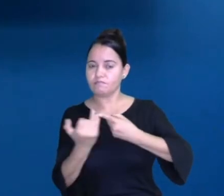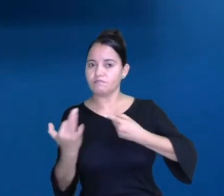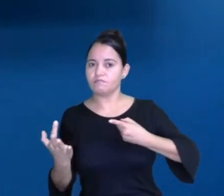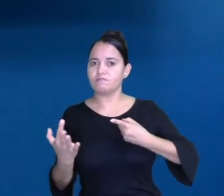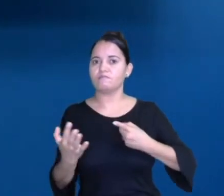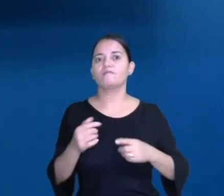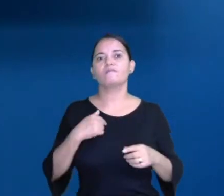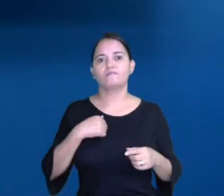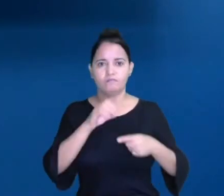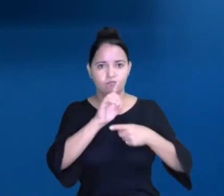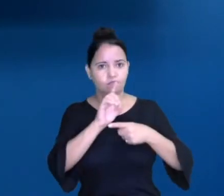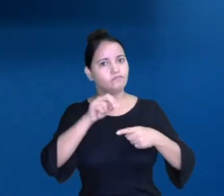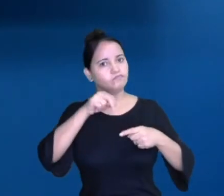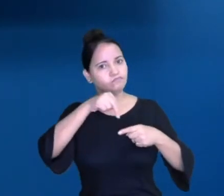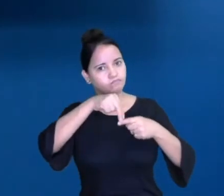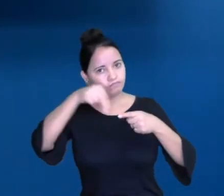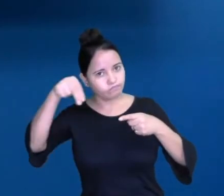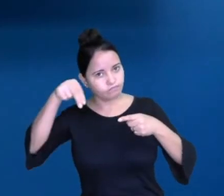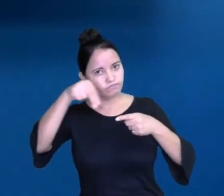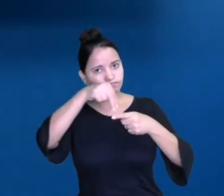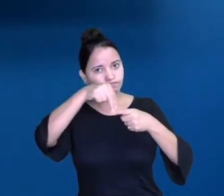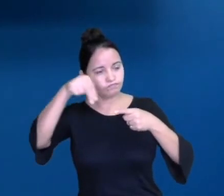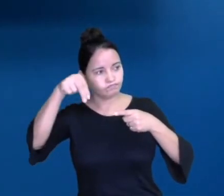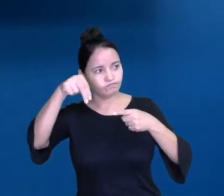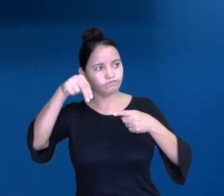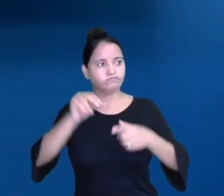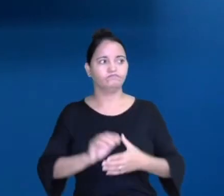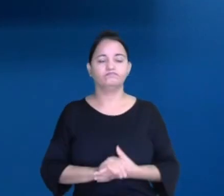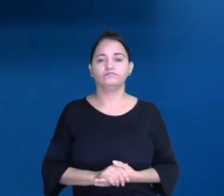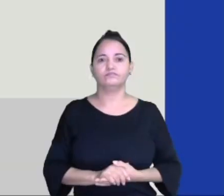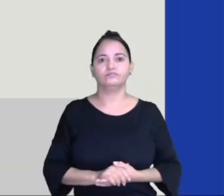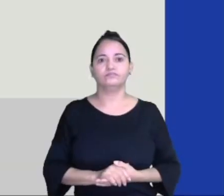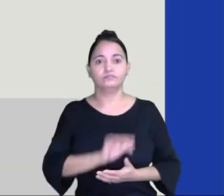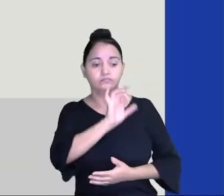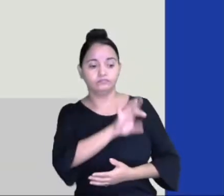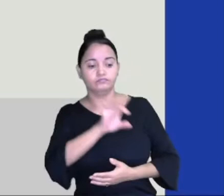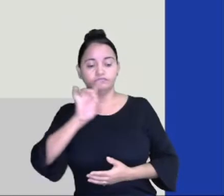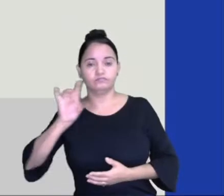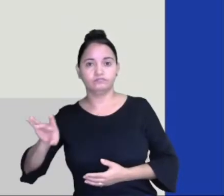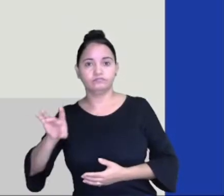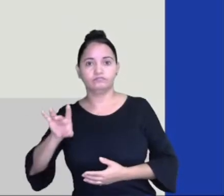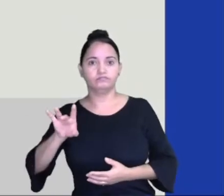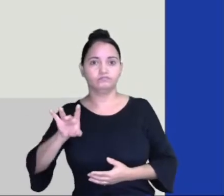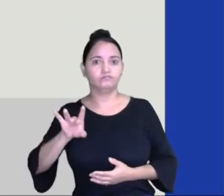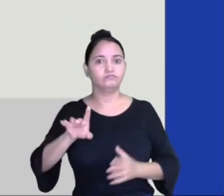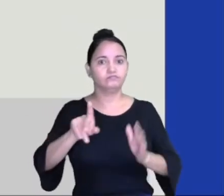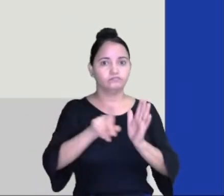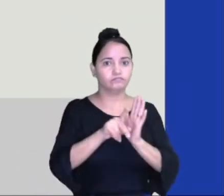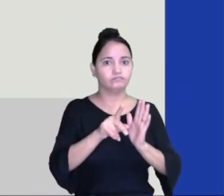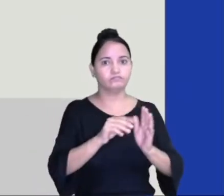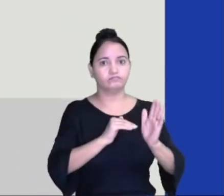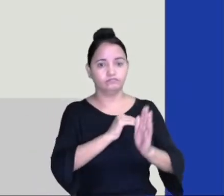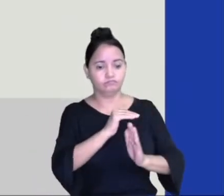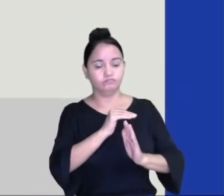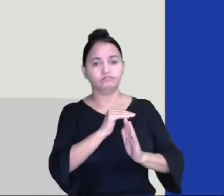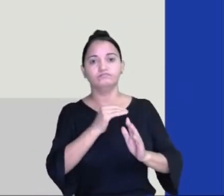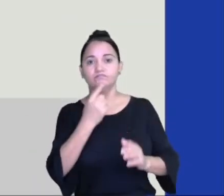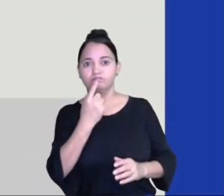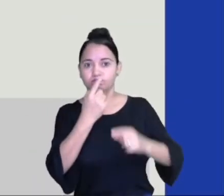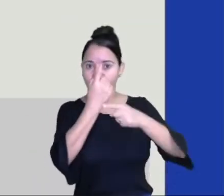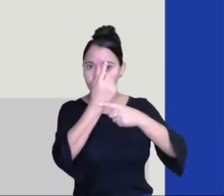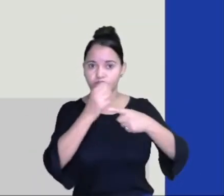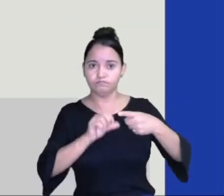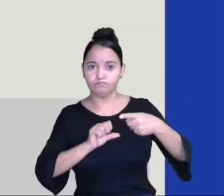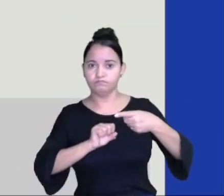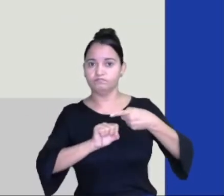colocando no numerador. Aí, qual é a ideia? Veja que cada parte fracionária representa 1/8.